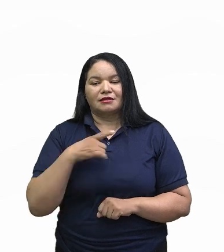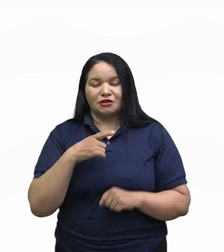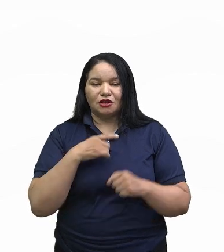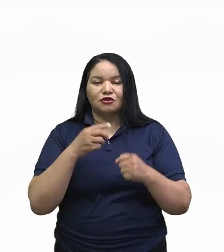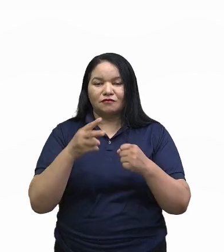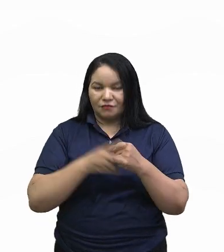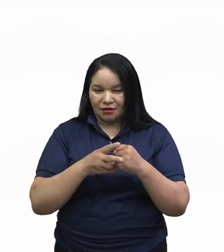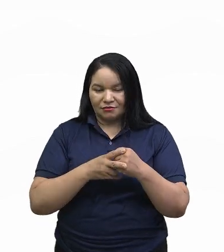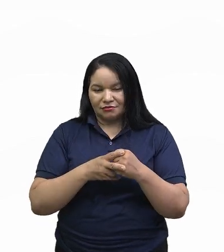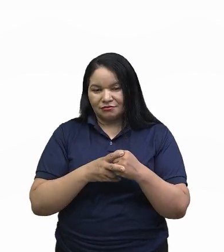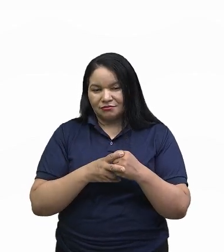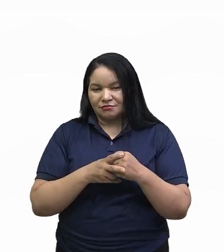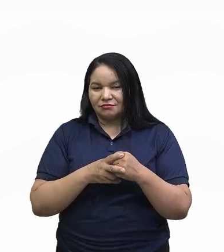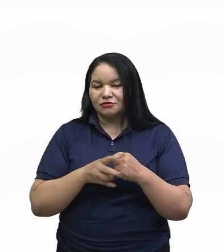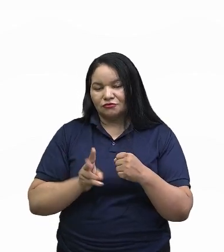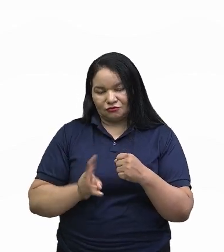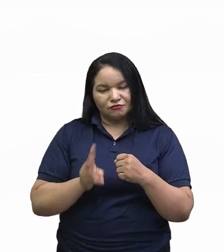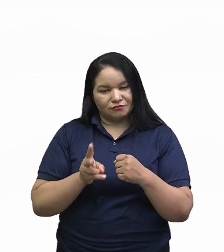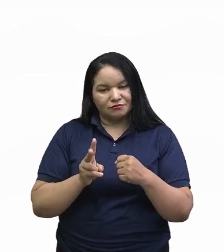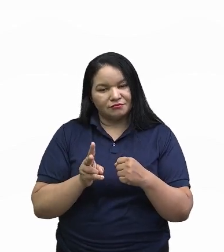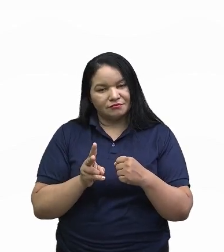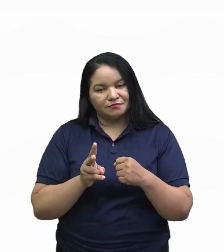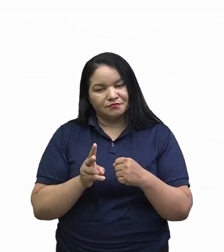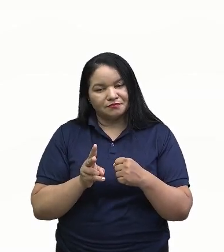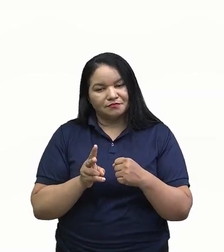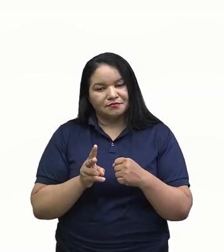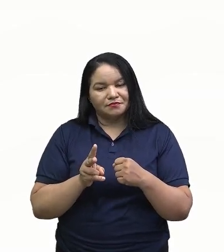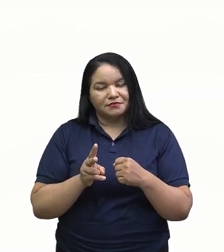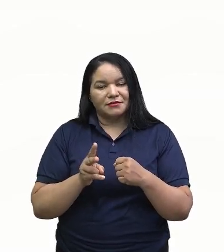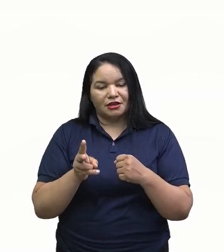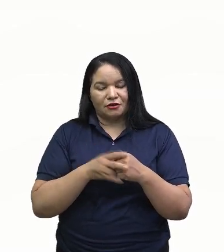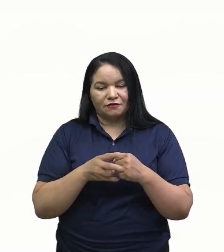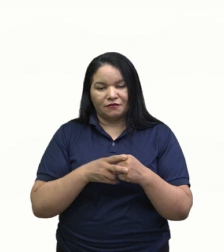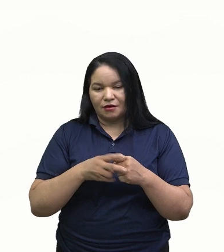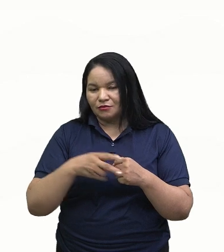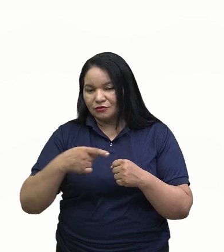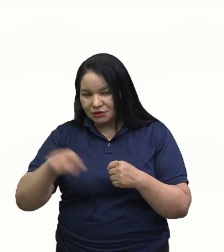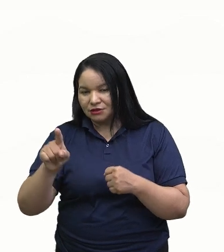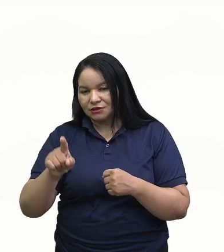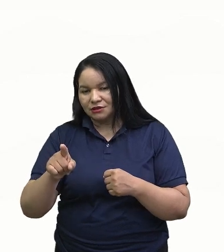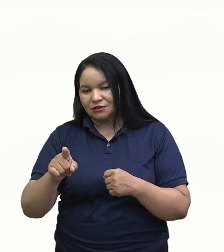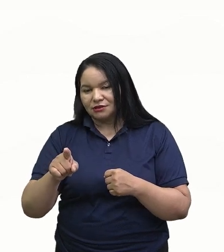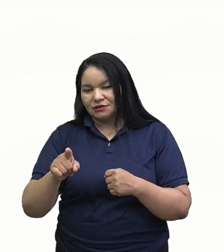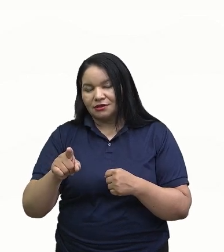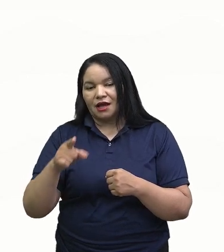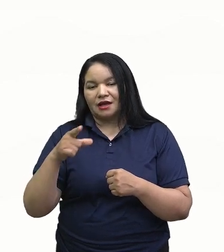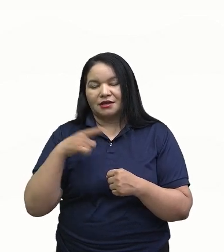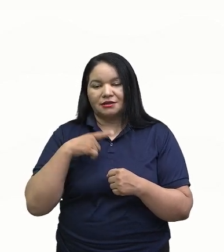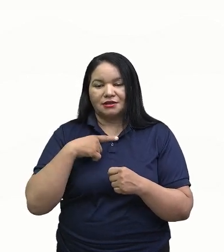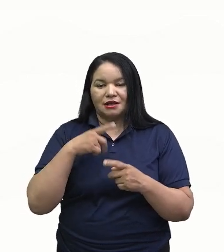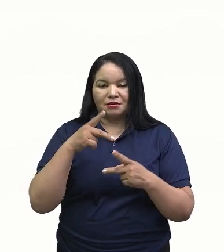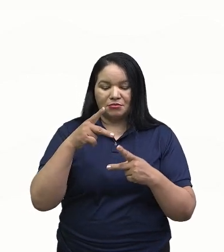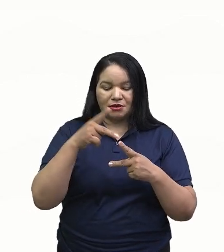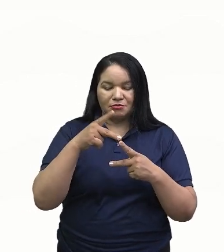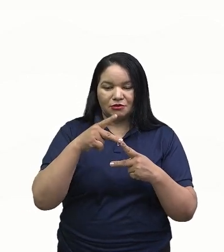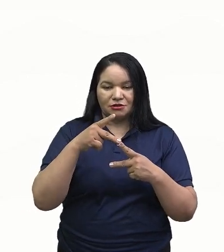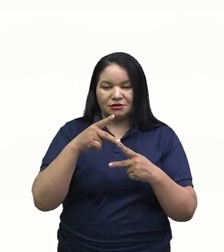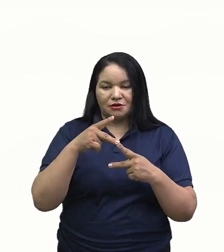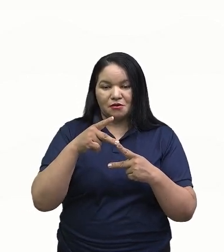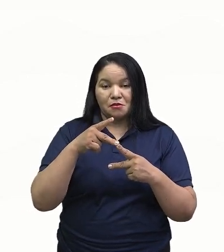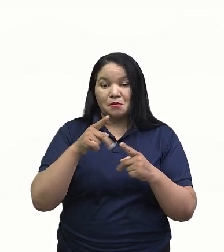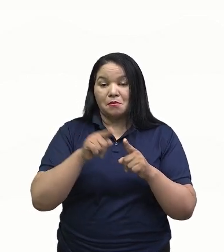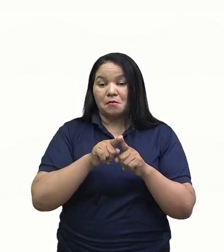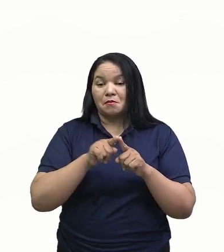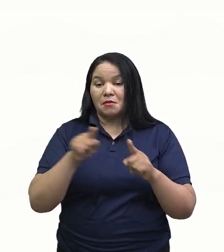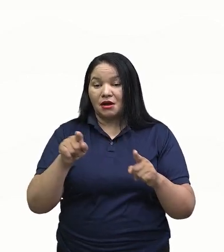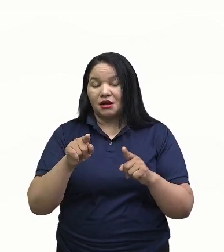não tenho? Continuo tendo o verbo ir, certo? Aqui está a preposição, ó. Só que a palavra banheiro agora